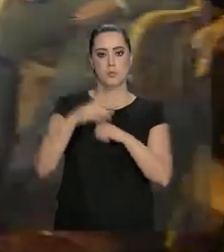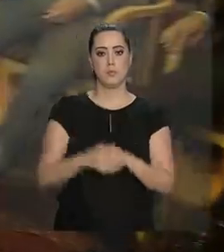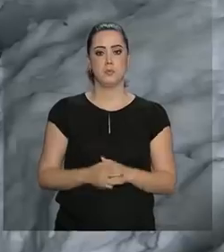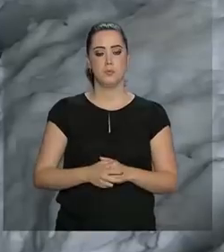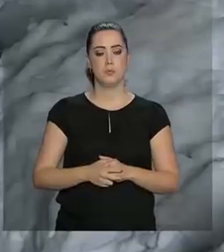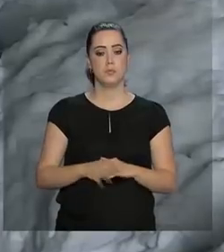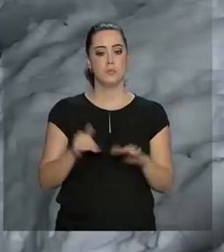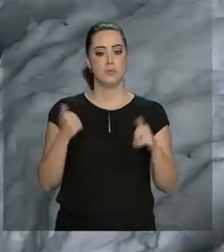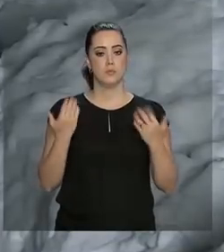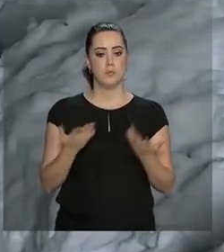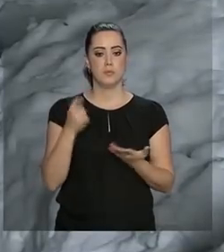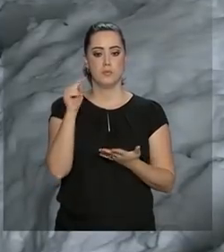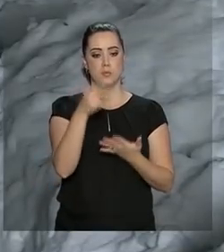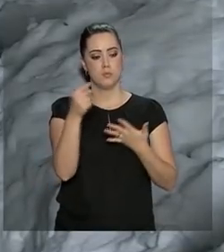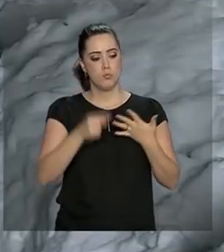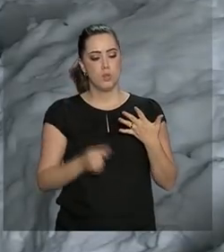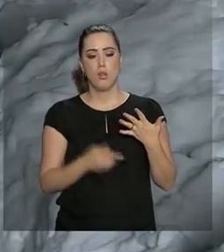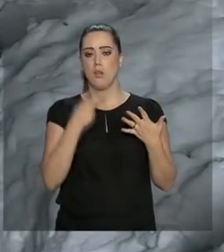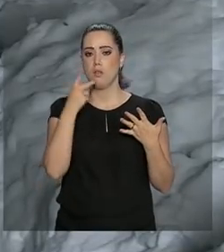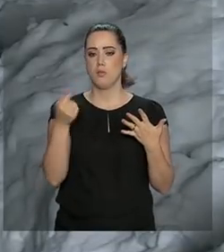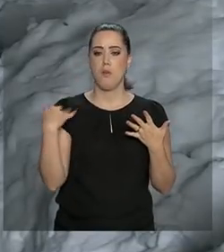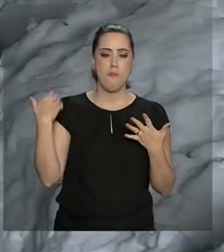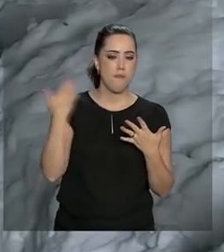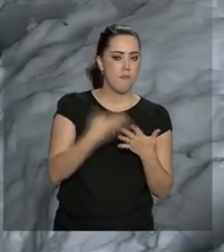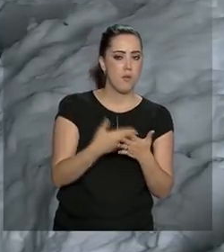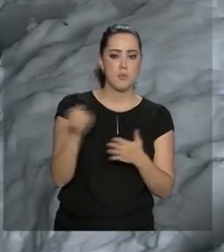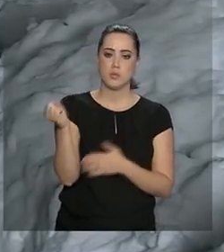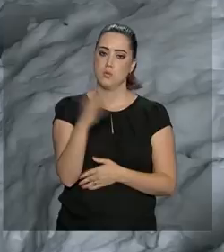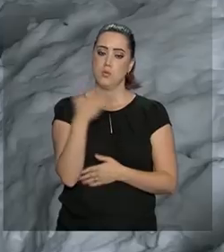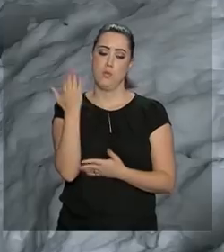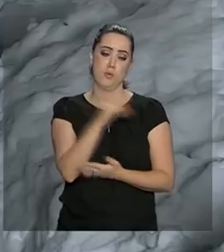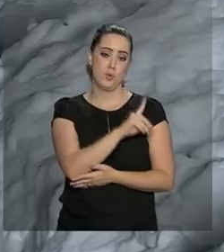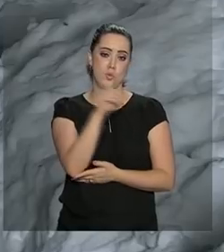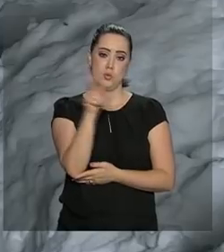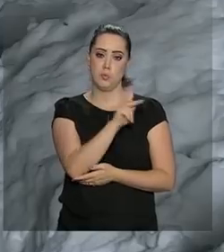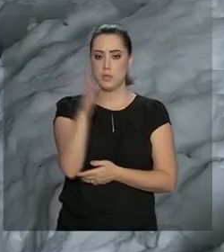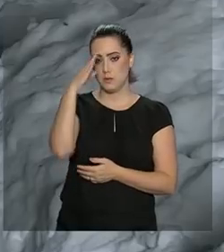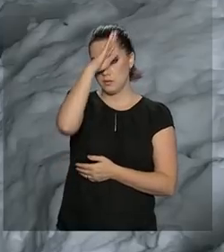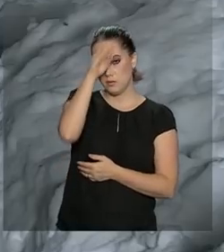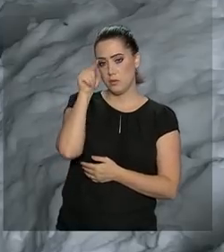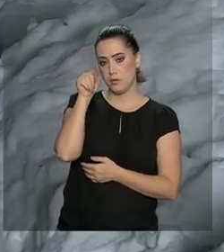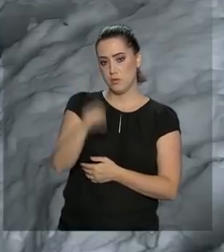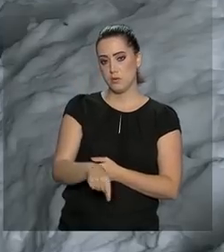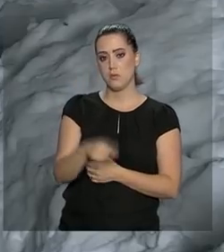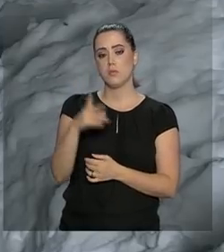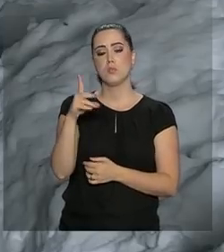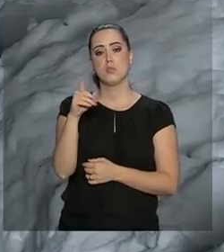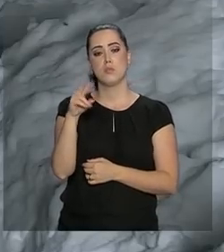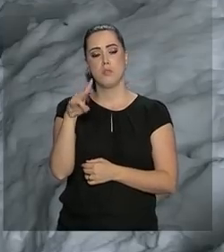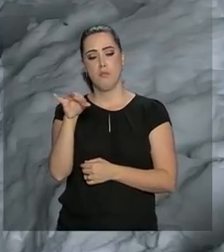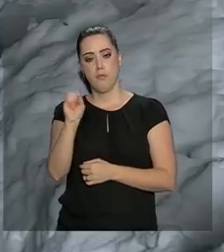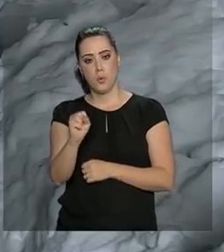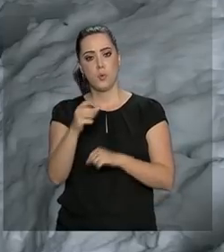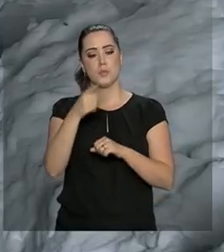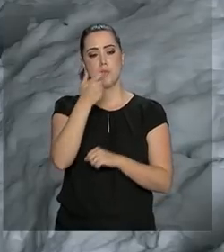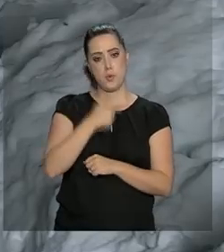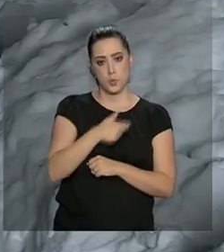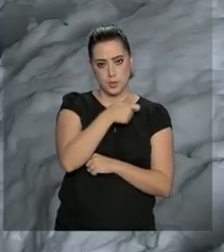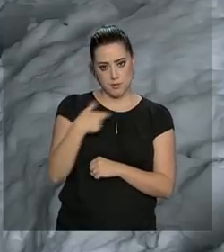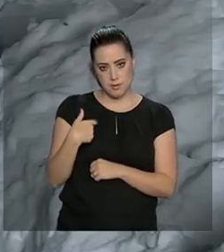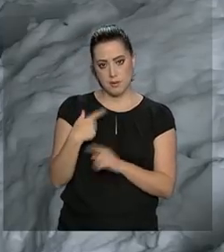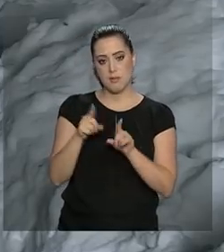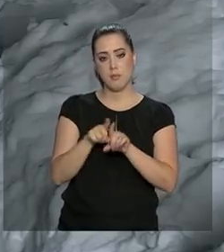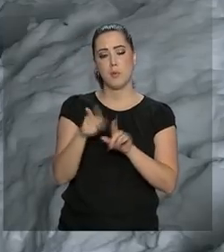bilateralidade. Portanto, essas são as últimas informações do dia do presidente Jair Bolsonaro aqui em Davos. Ele ainda está num